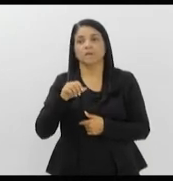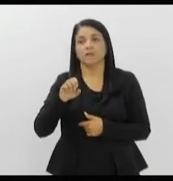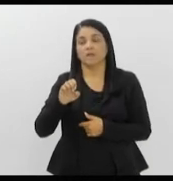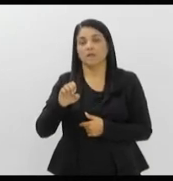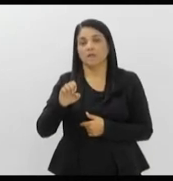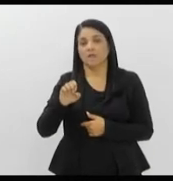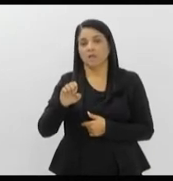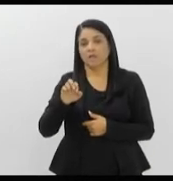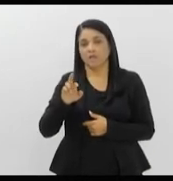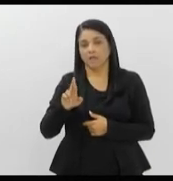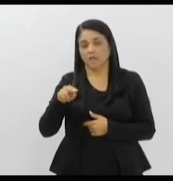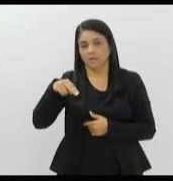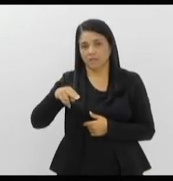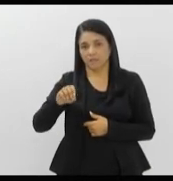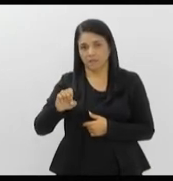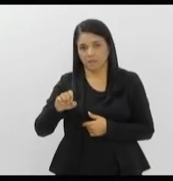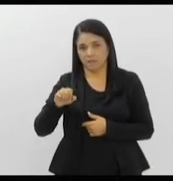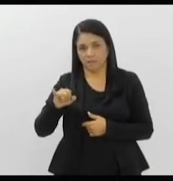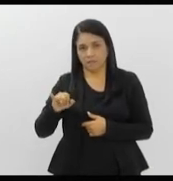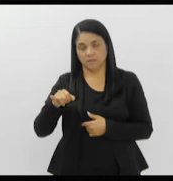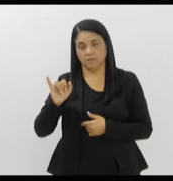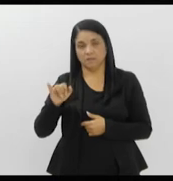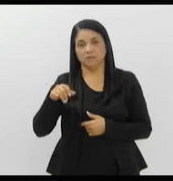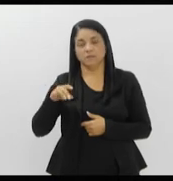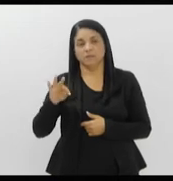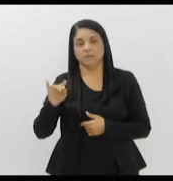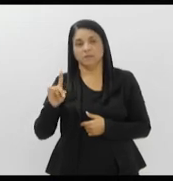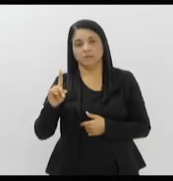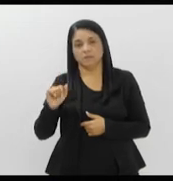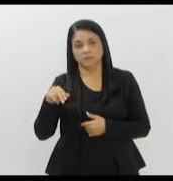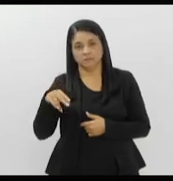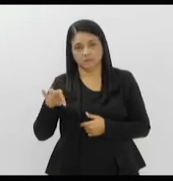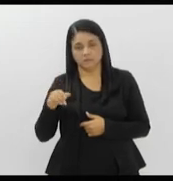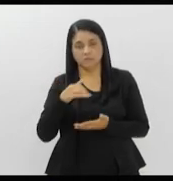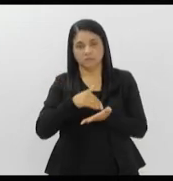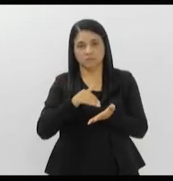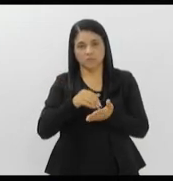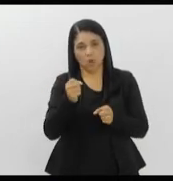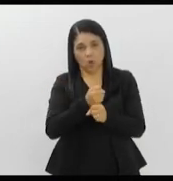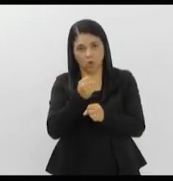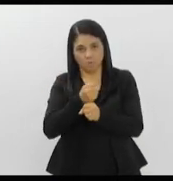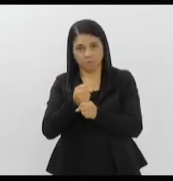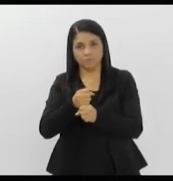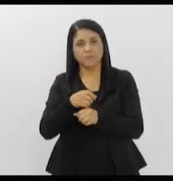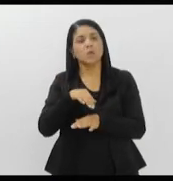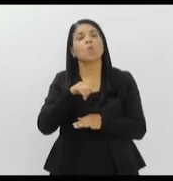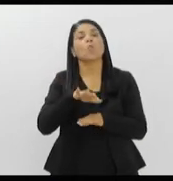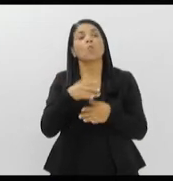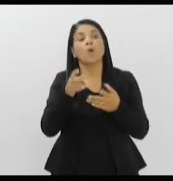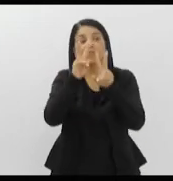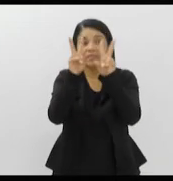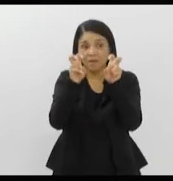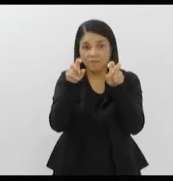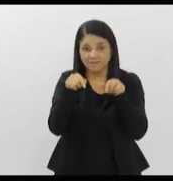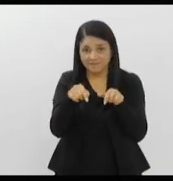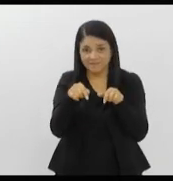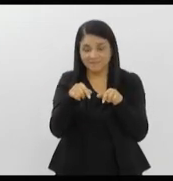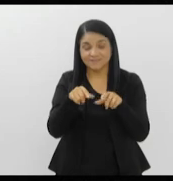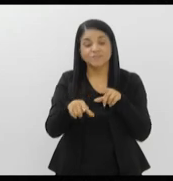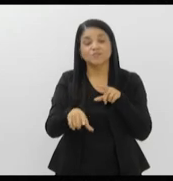Dantas, que era secretário de Obras. E sabe qual era o tema? A